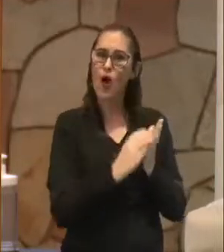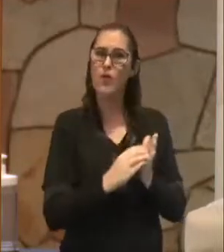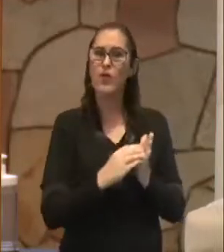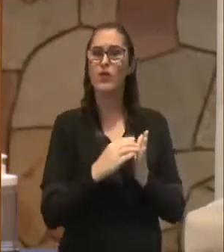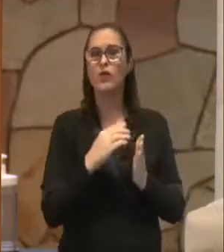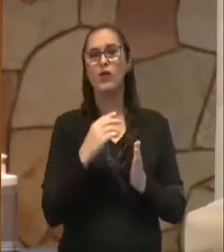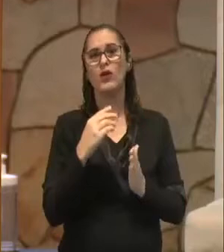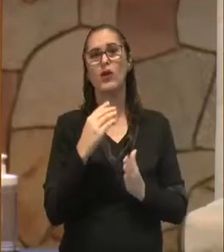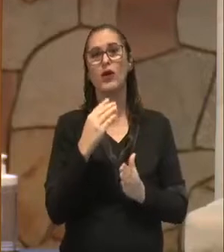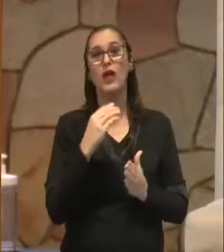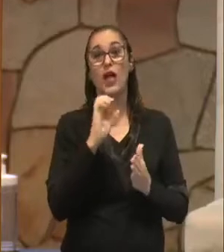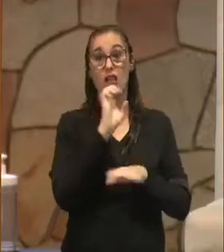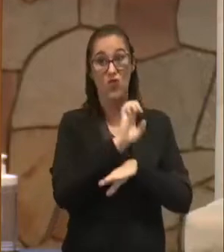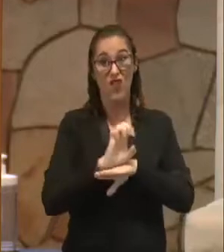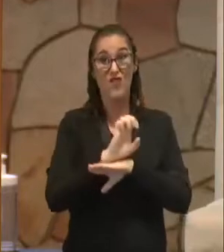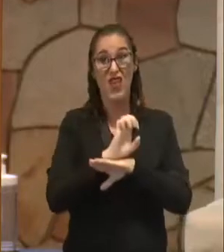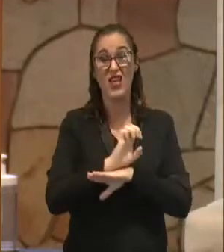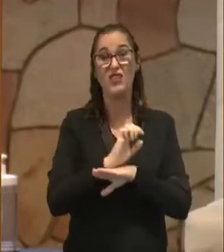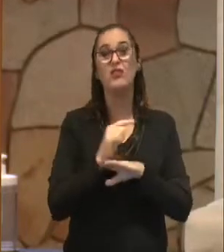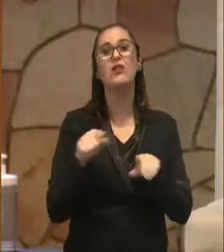segunda metade do livro de Efésios.